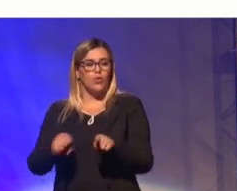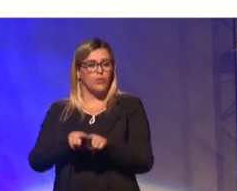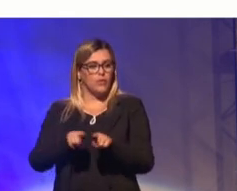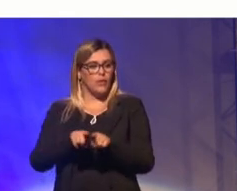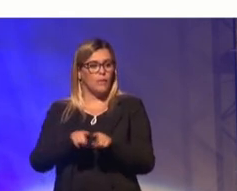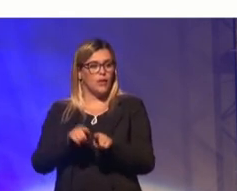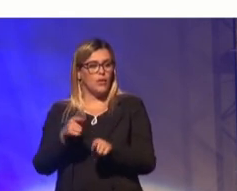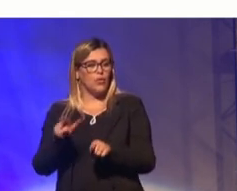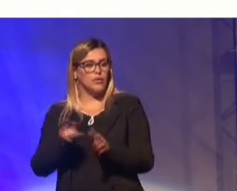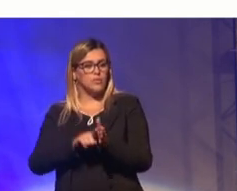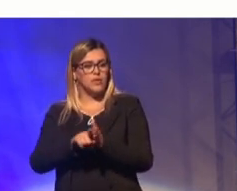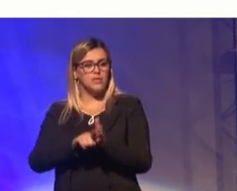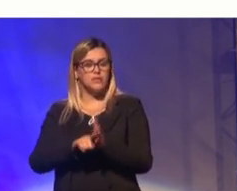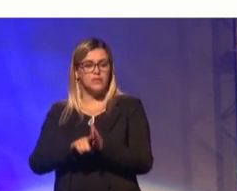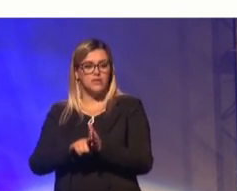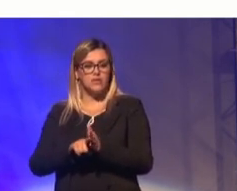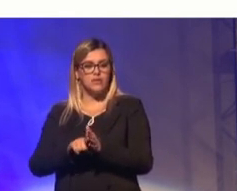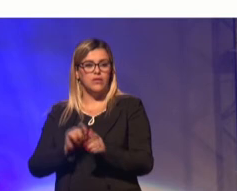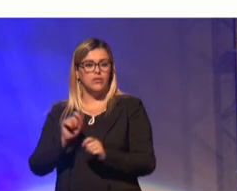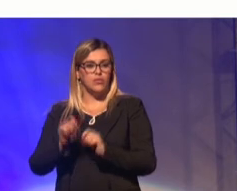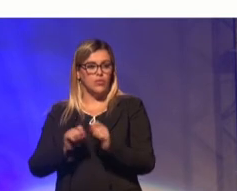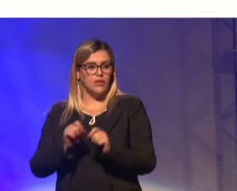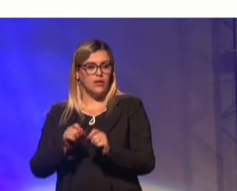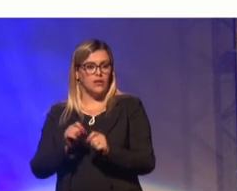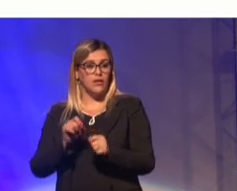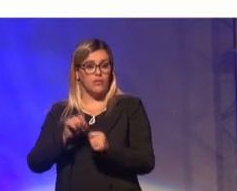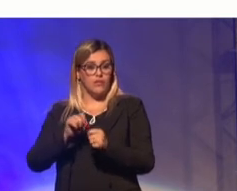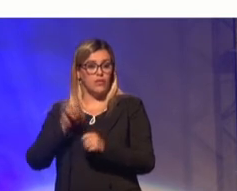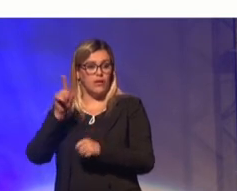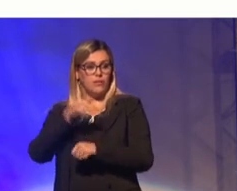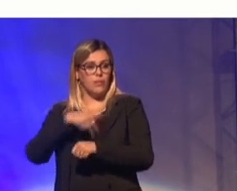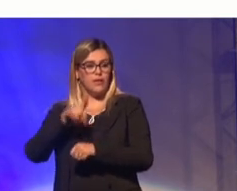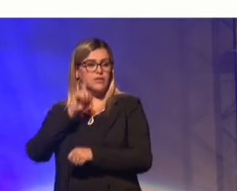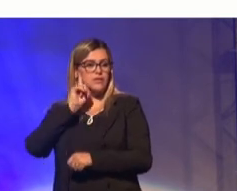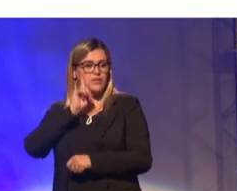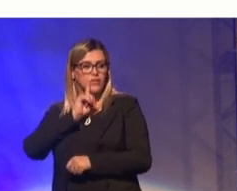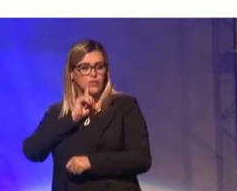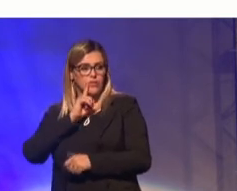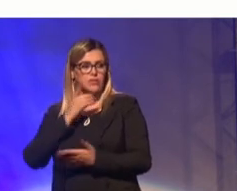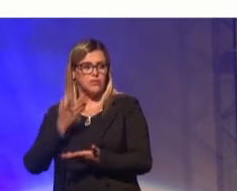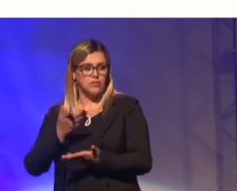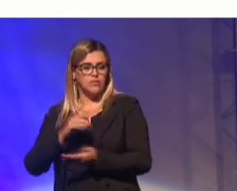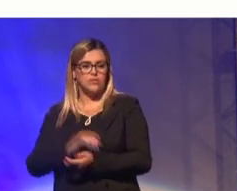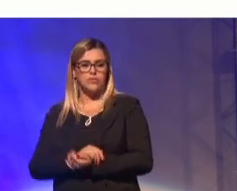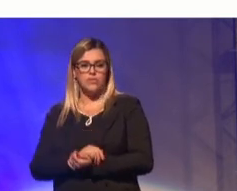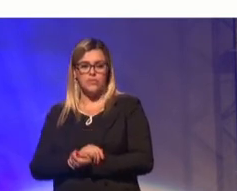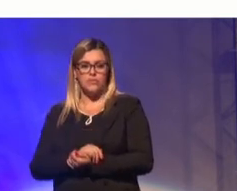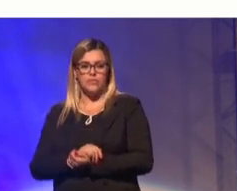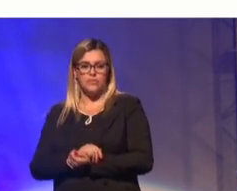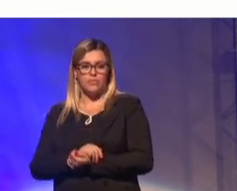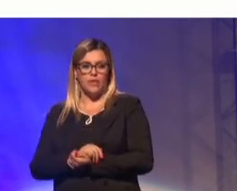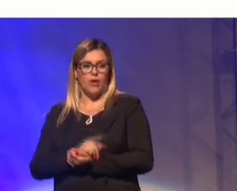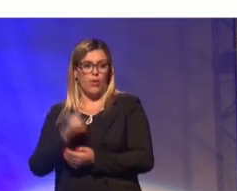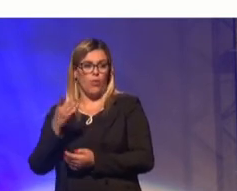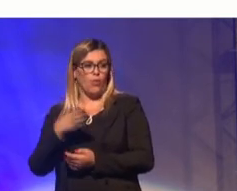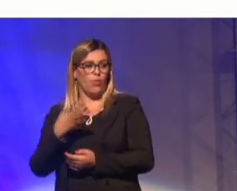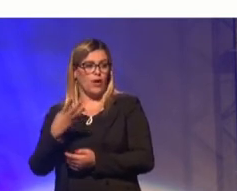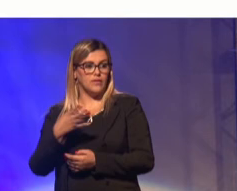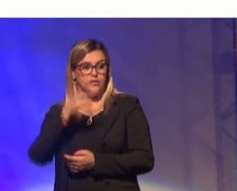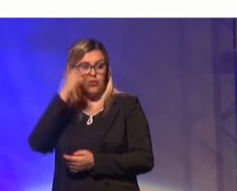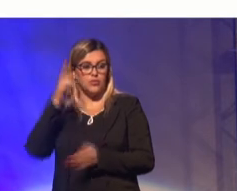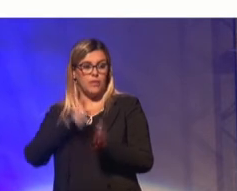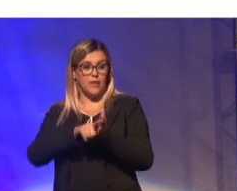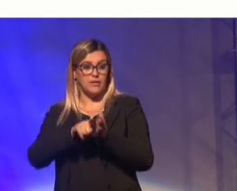para vocês, então, já é também um survey feito nos Estados Unidos. Vocês vão ver ali, ó, um quarto, né, de